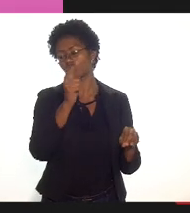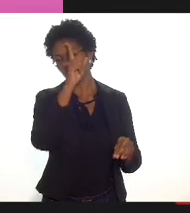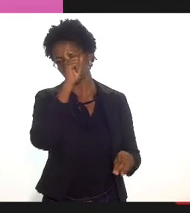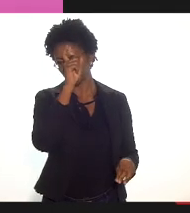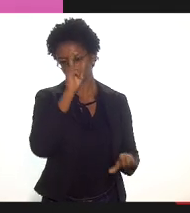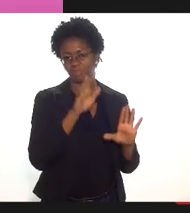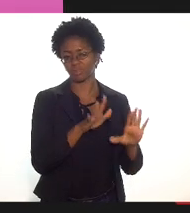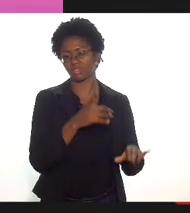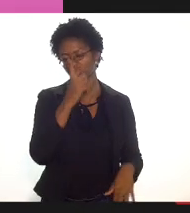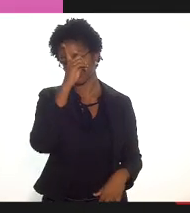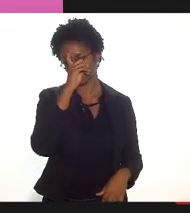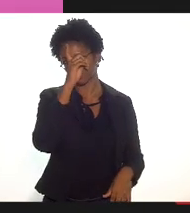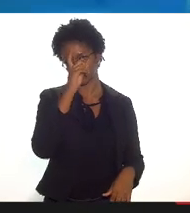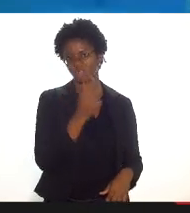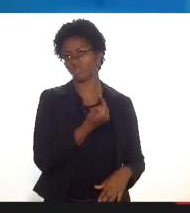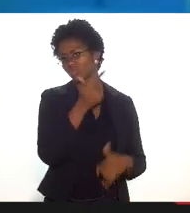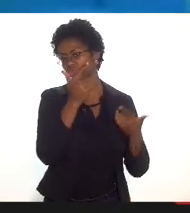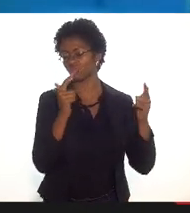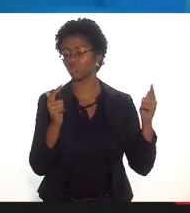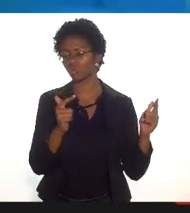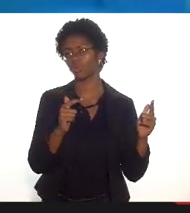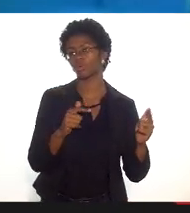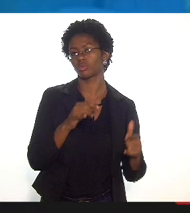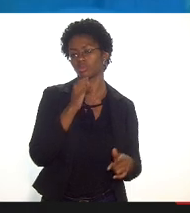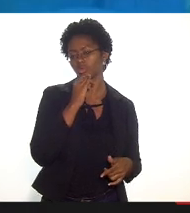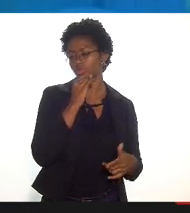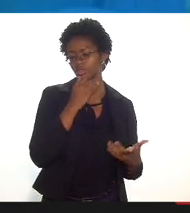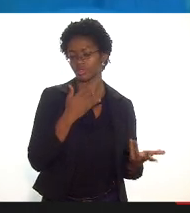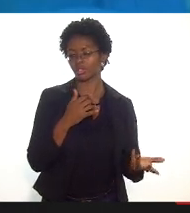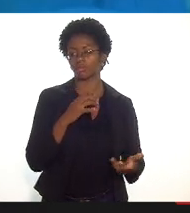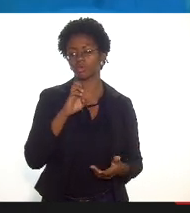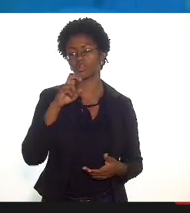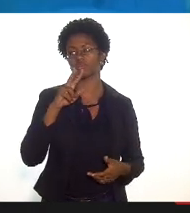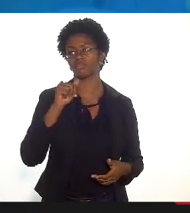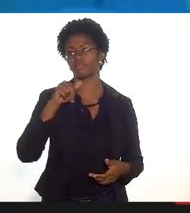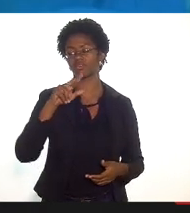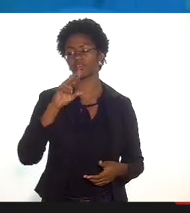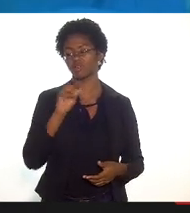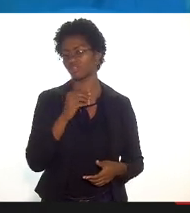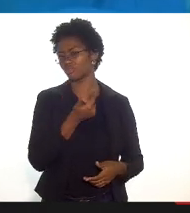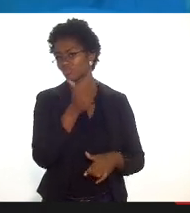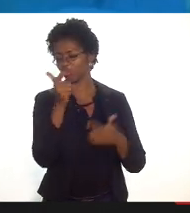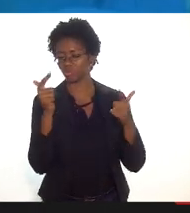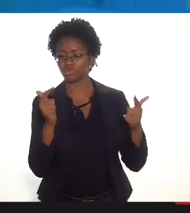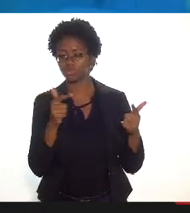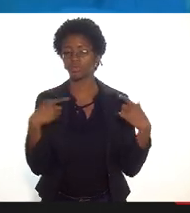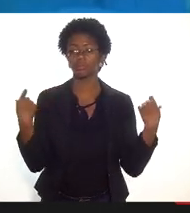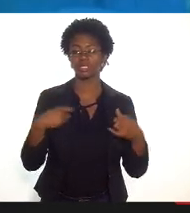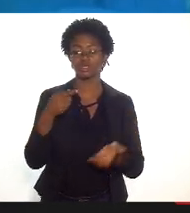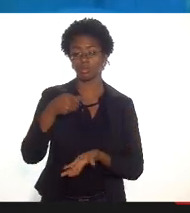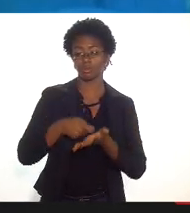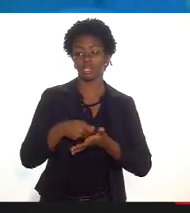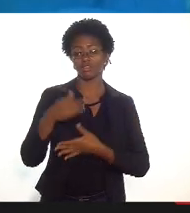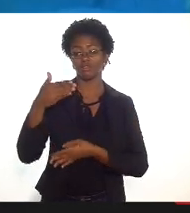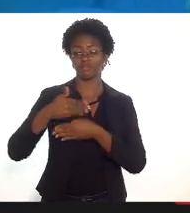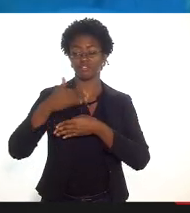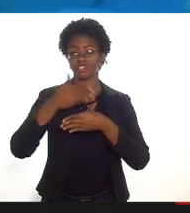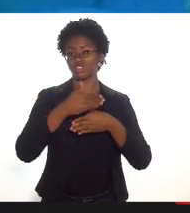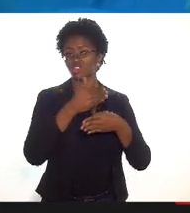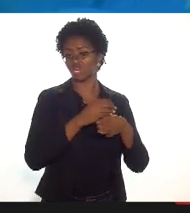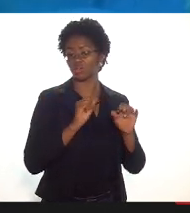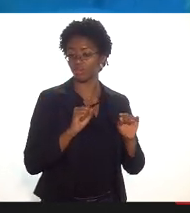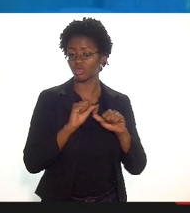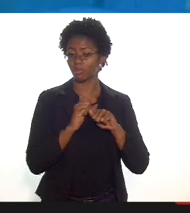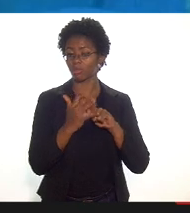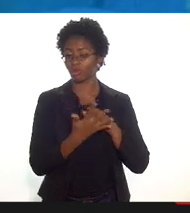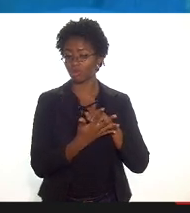os outros hospitais, Miguel Couto, Sagar Salgado Filho, Evandro Freire e os outros hospitais, eles são obrigados a fechar leitos que poderiam ser para a Covid,